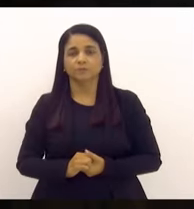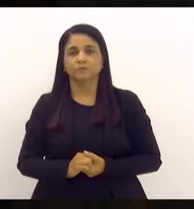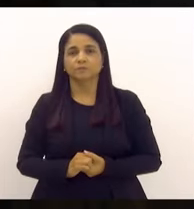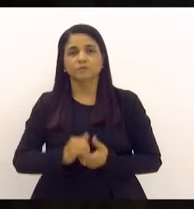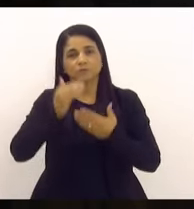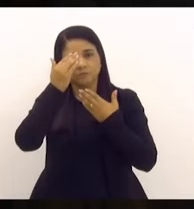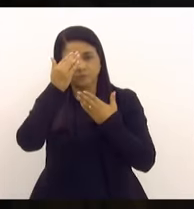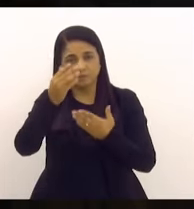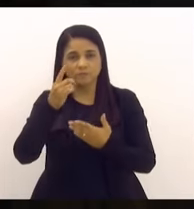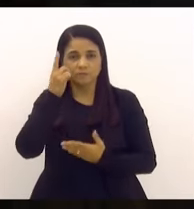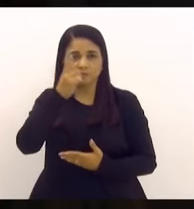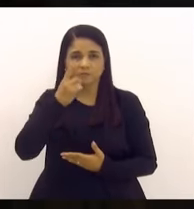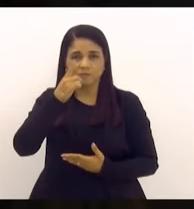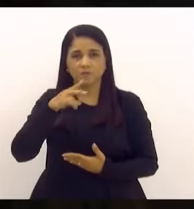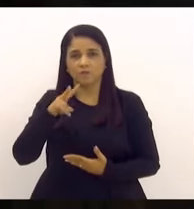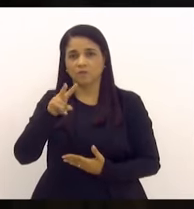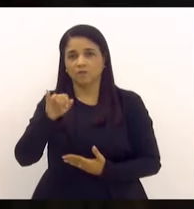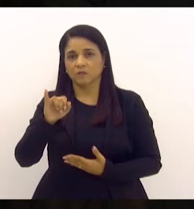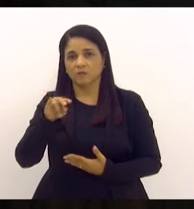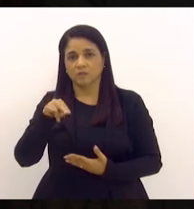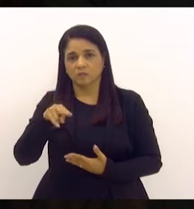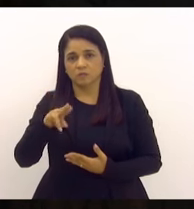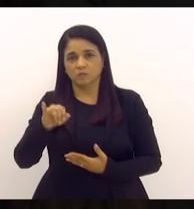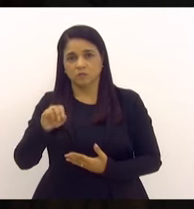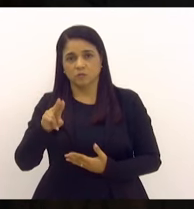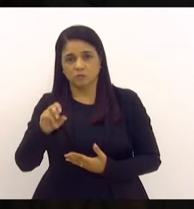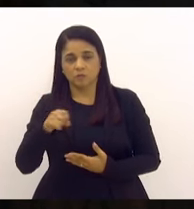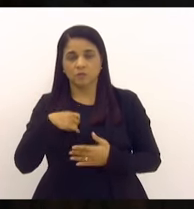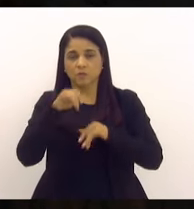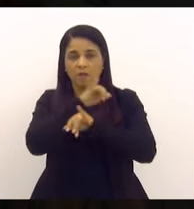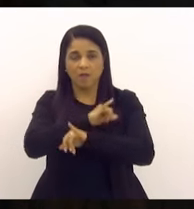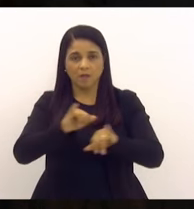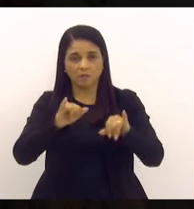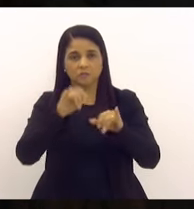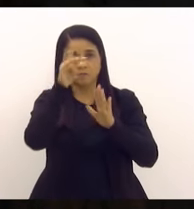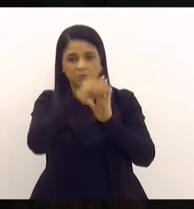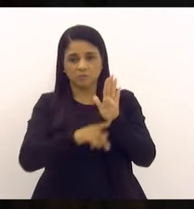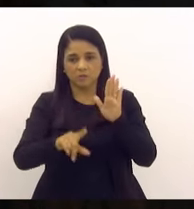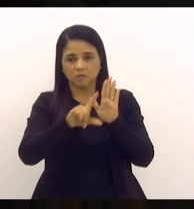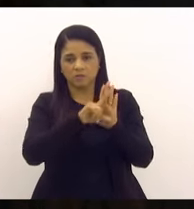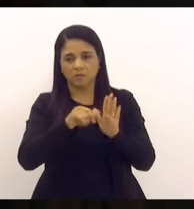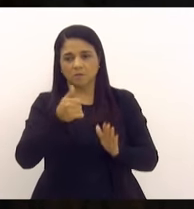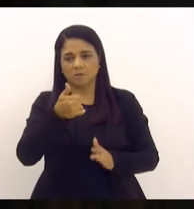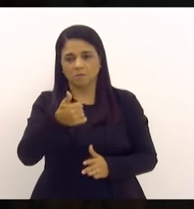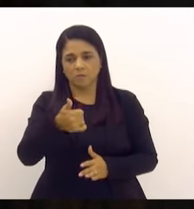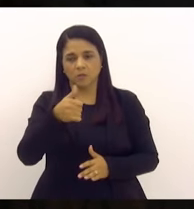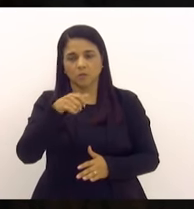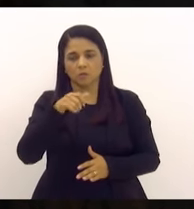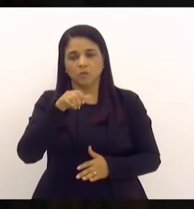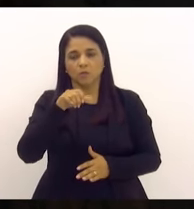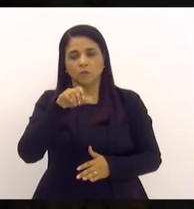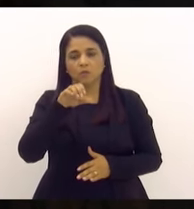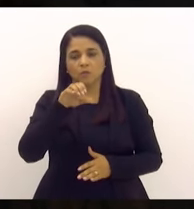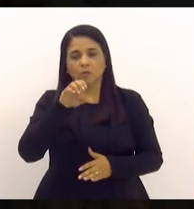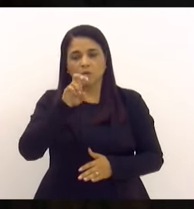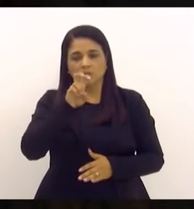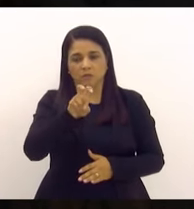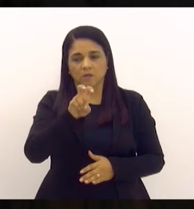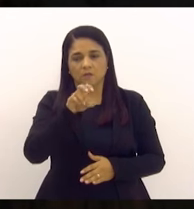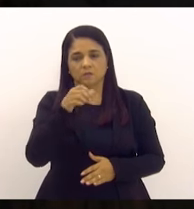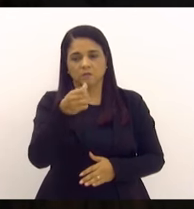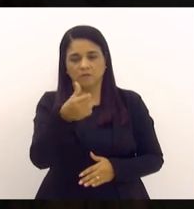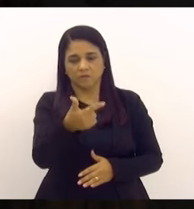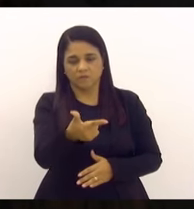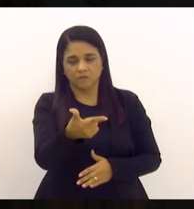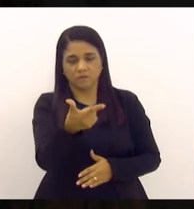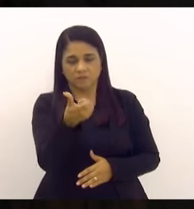Obrigado, deputado Vinícius Cozolino. Anuncio projeto de lei número 1526/2023, de autoria da deputada